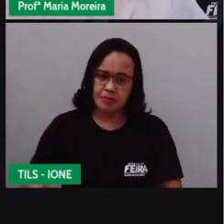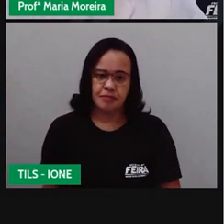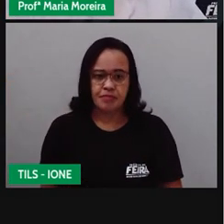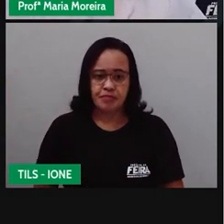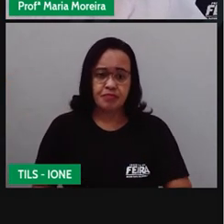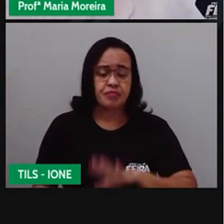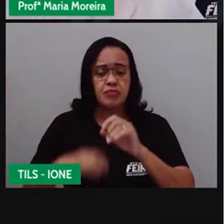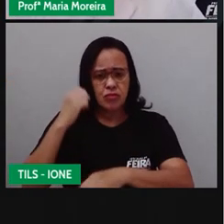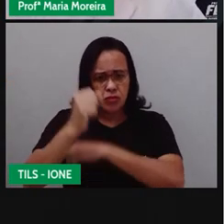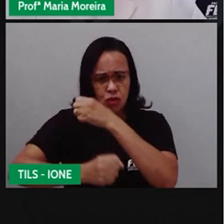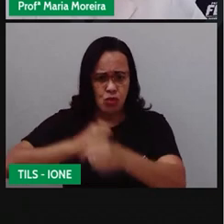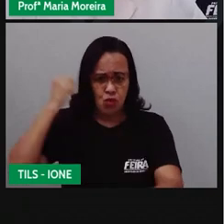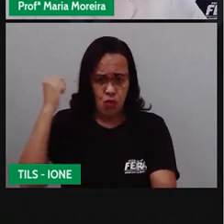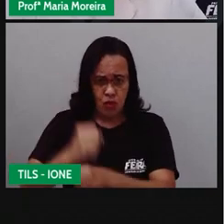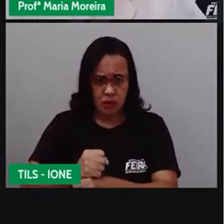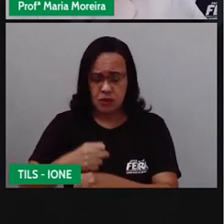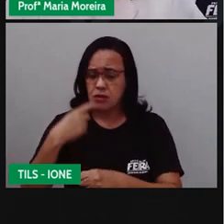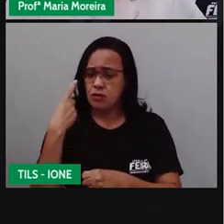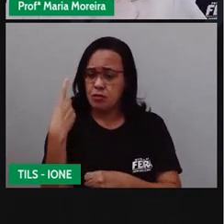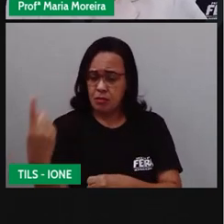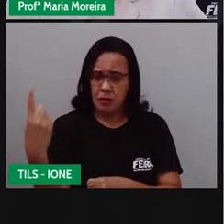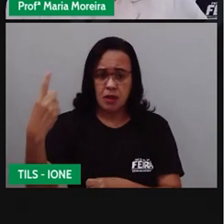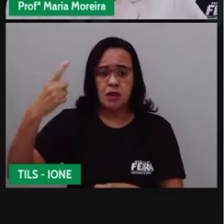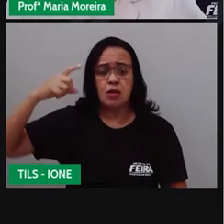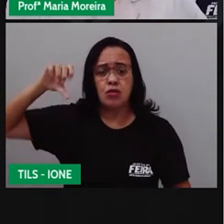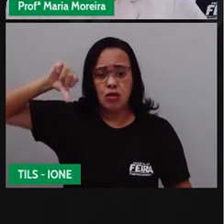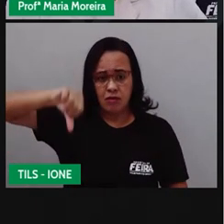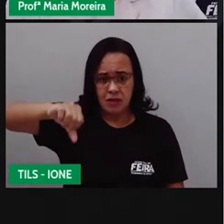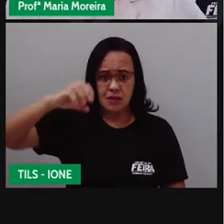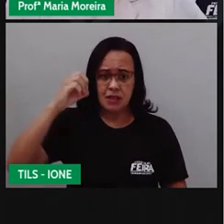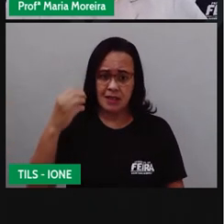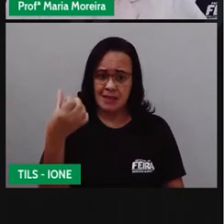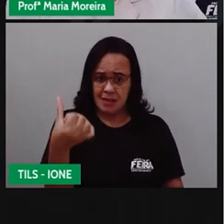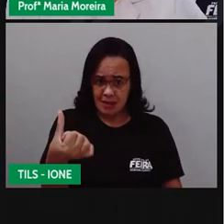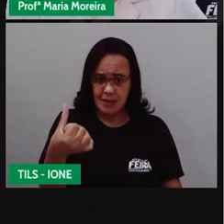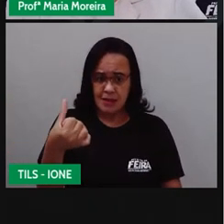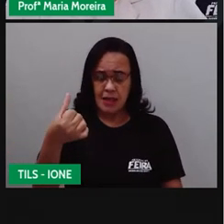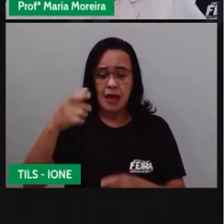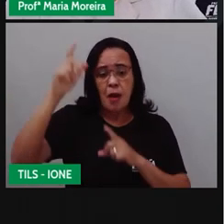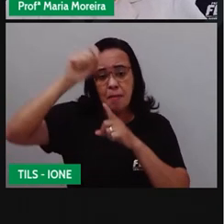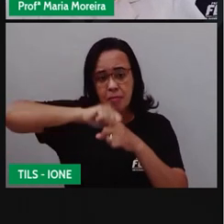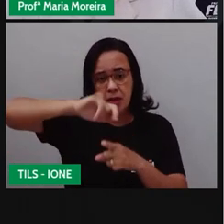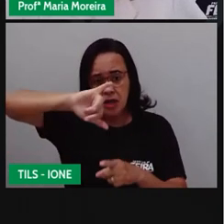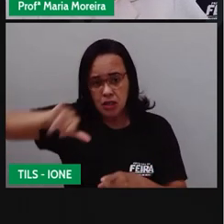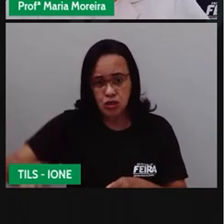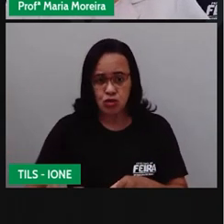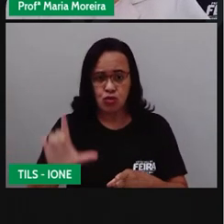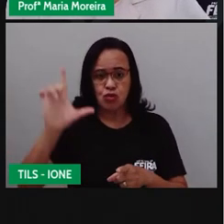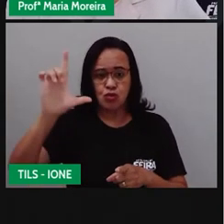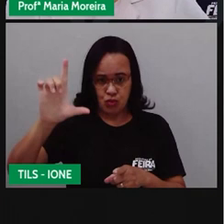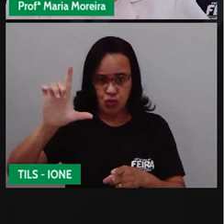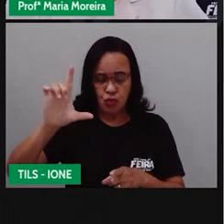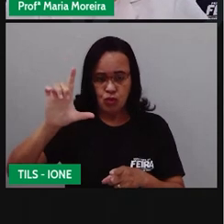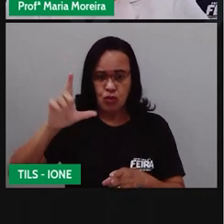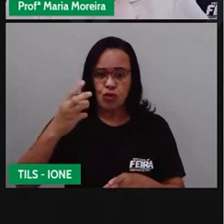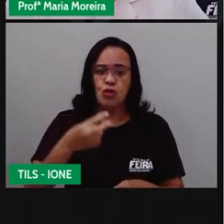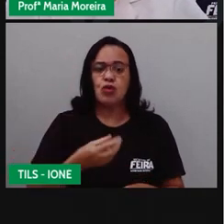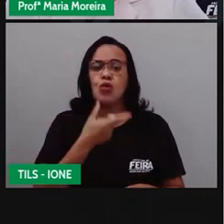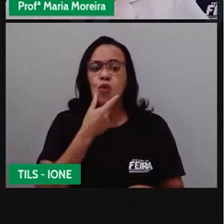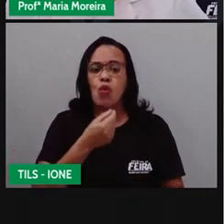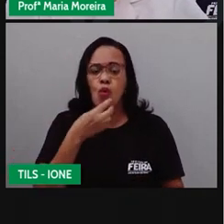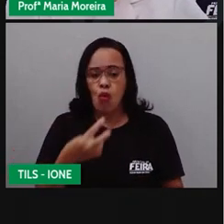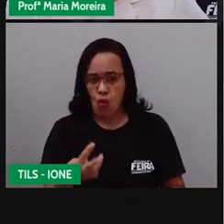Em 1906, no mês de julho, mais precisamente, Santos Dumont começou suas